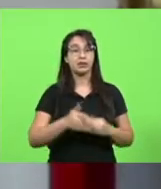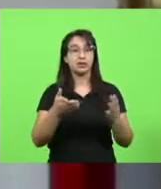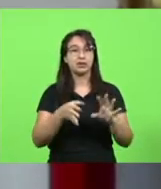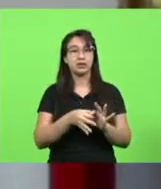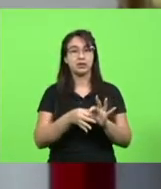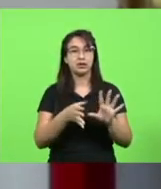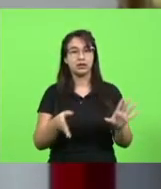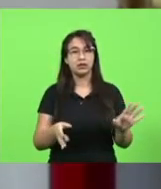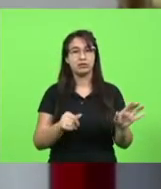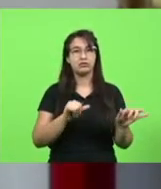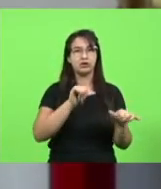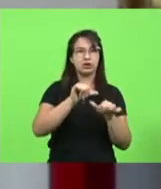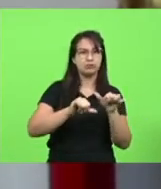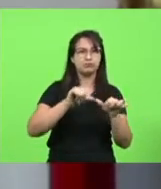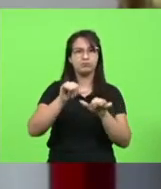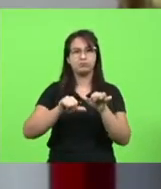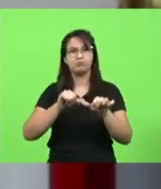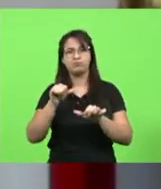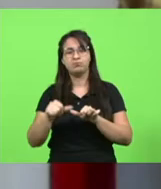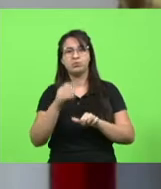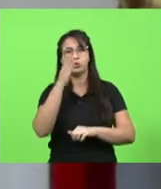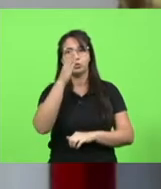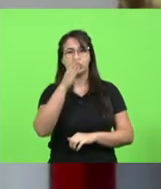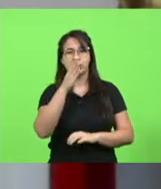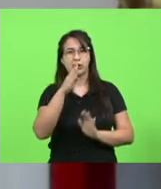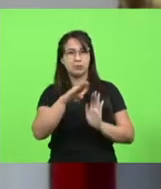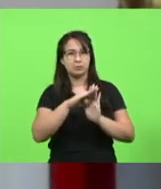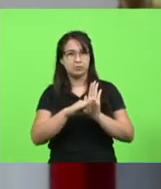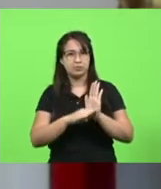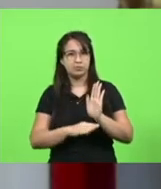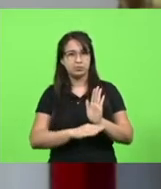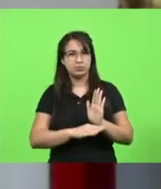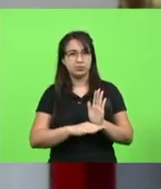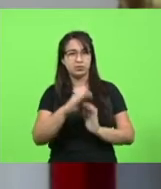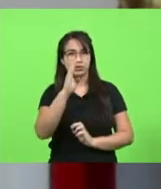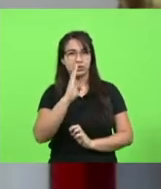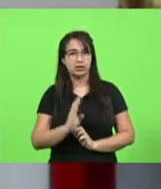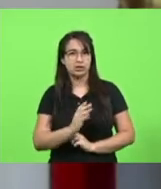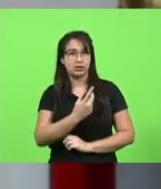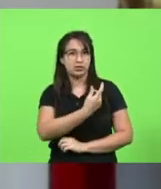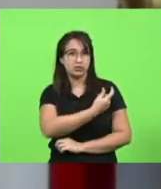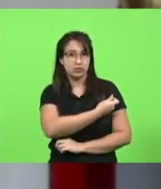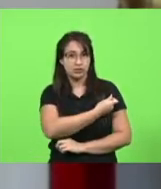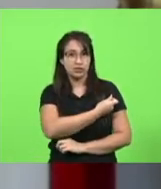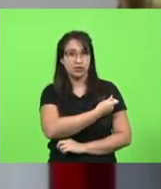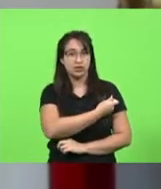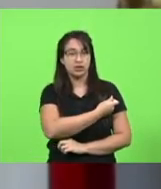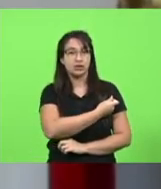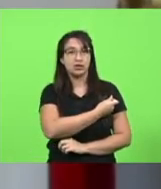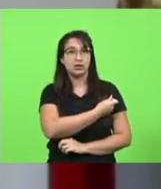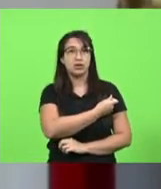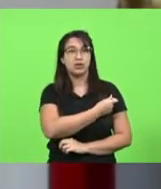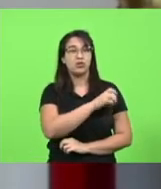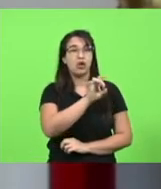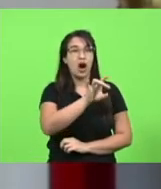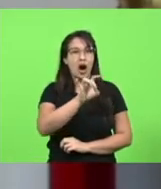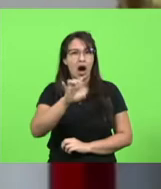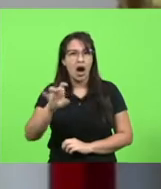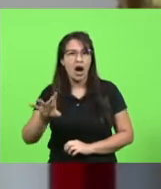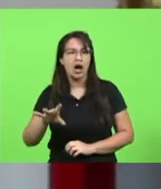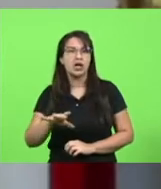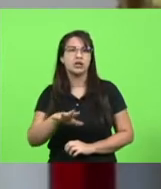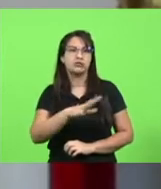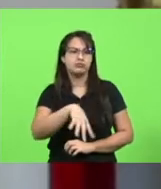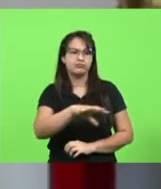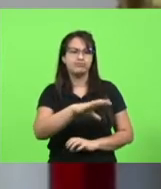adequar o Plano Nacional, a campanha de vacinação, de acordo com a peculiaridade de cada região. Então, nós